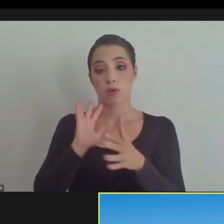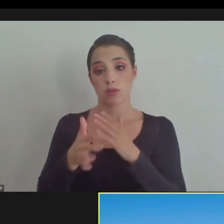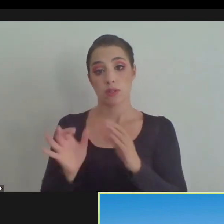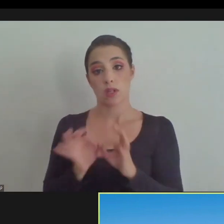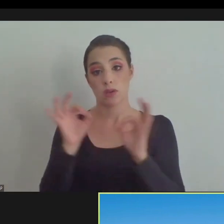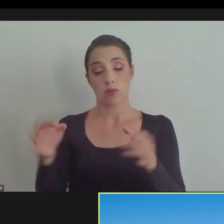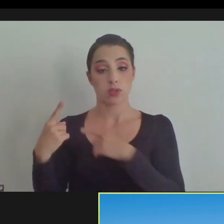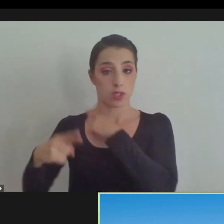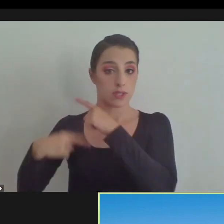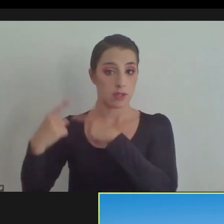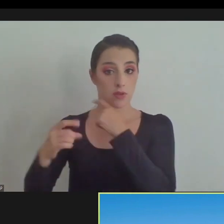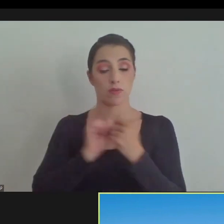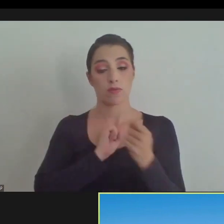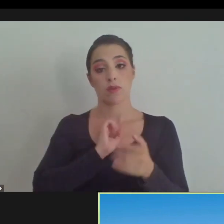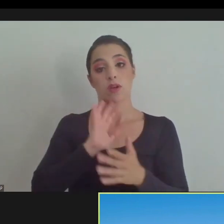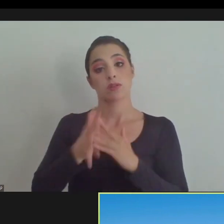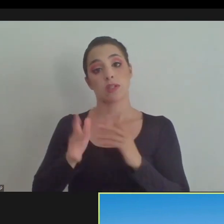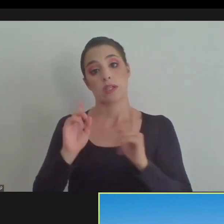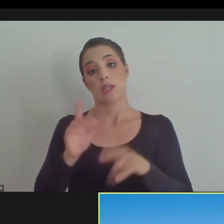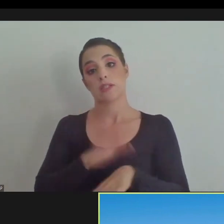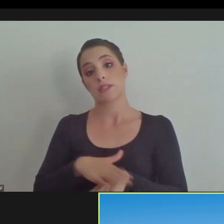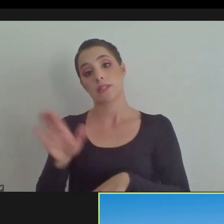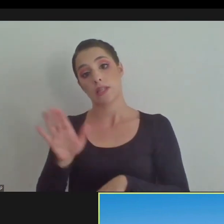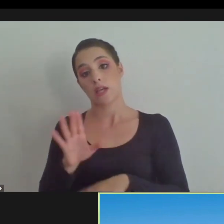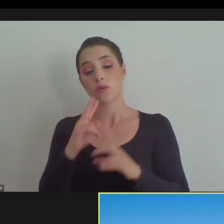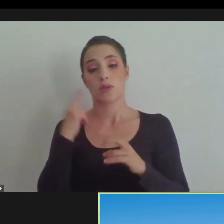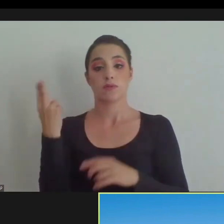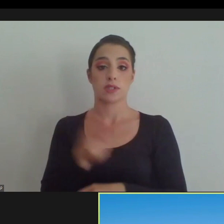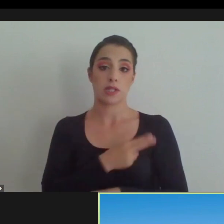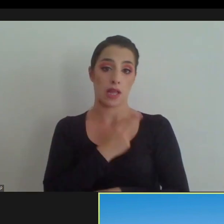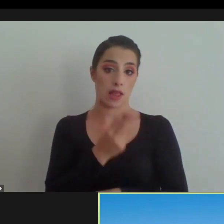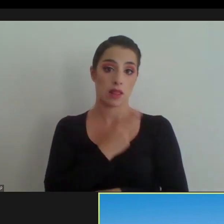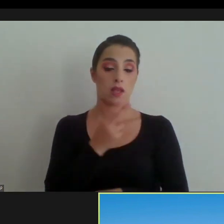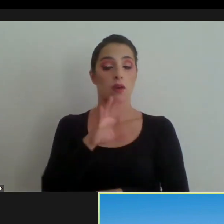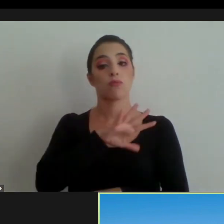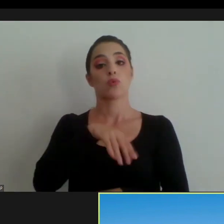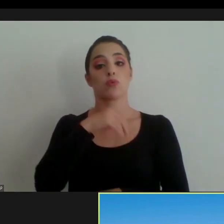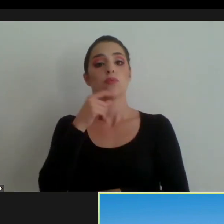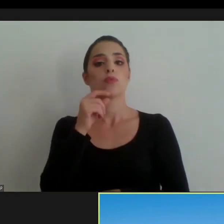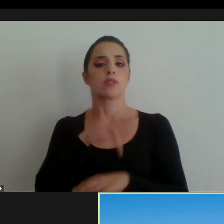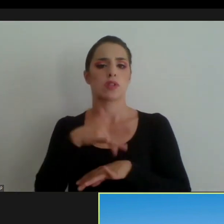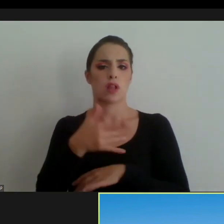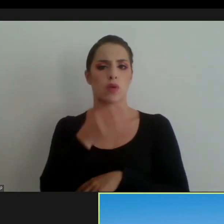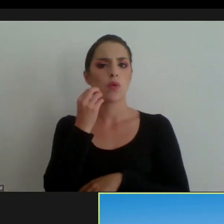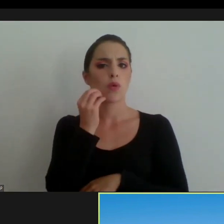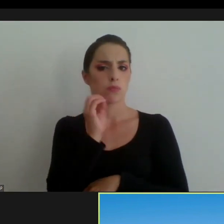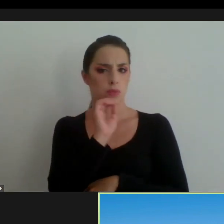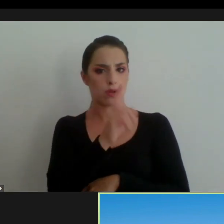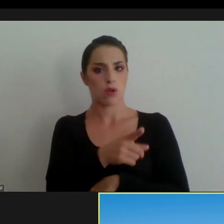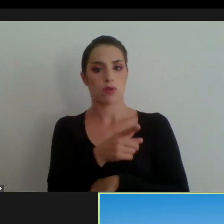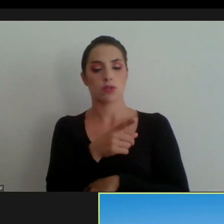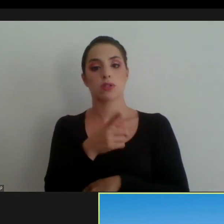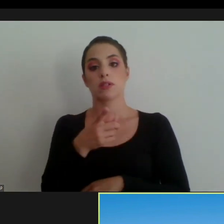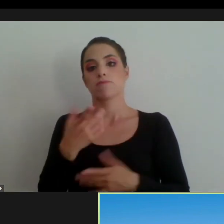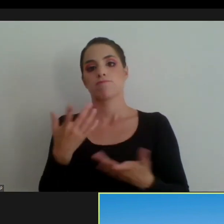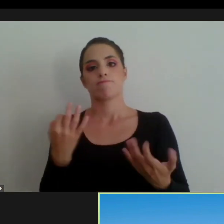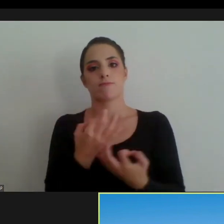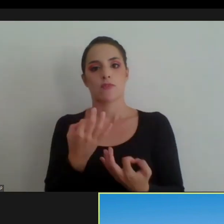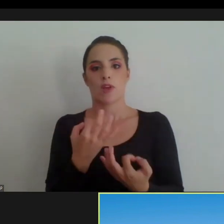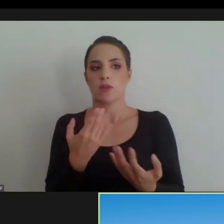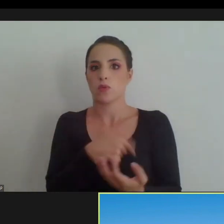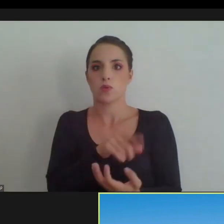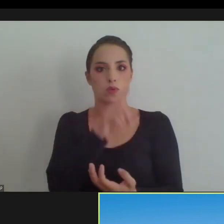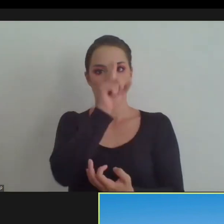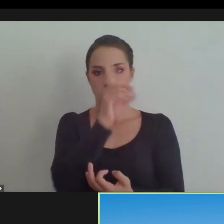geração, que quando sai da universidade, o que foi encontrar no mundo profissional não tinha muito a ver com aquilo que foi, que